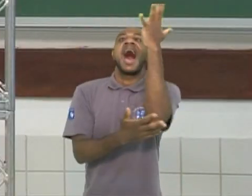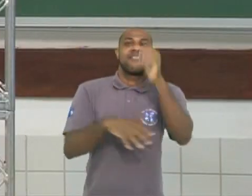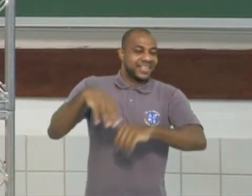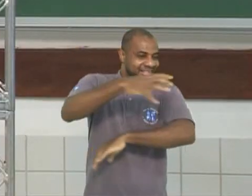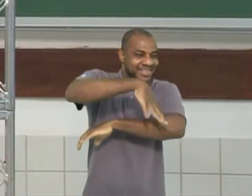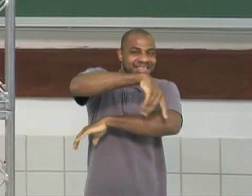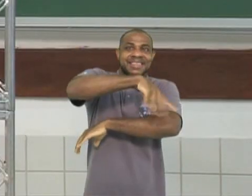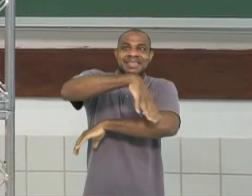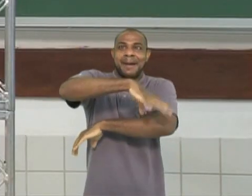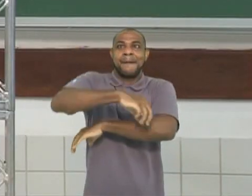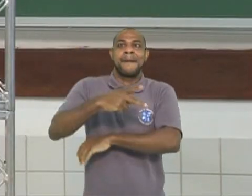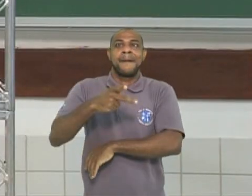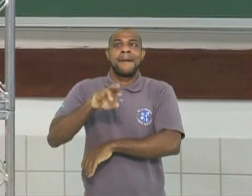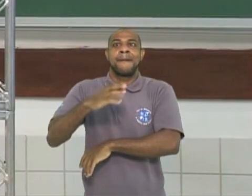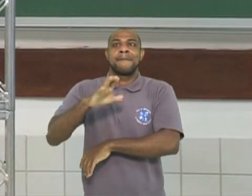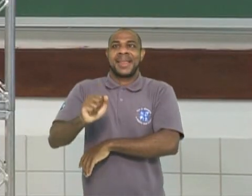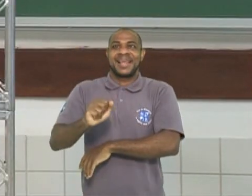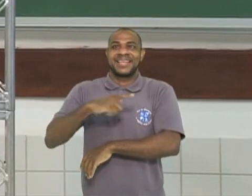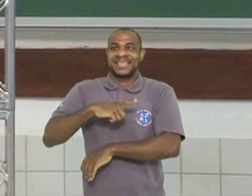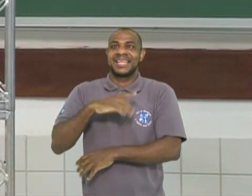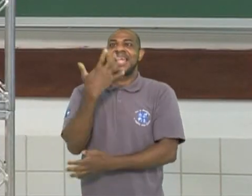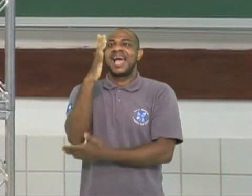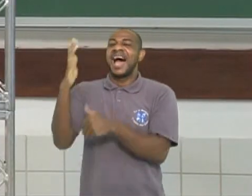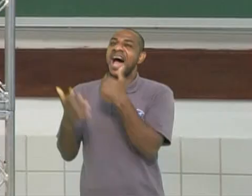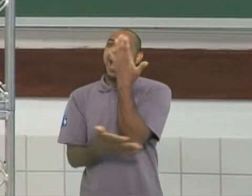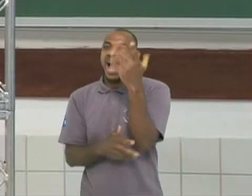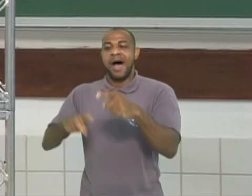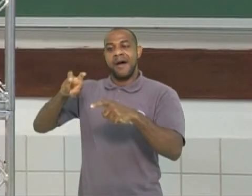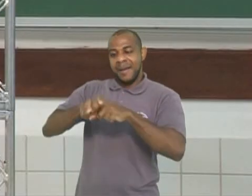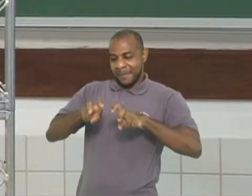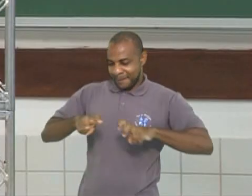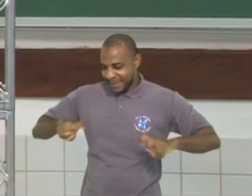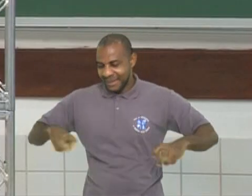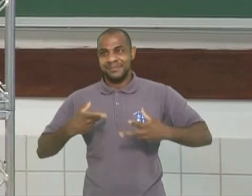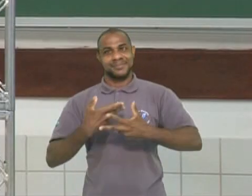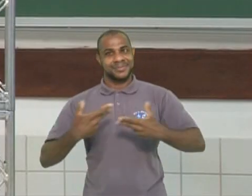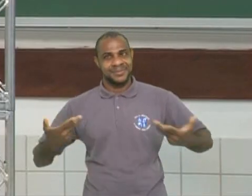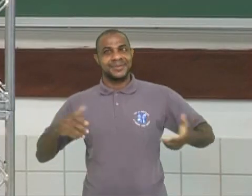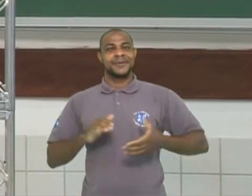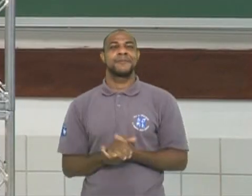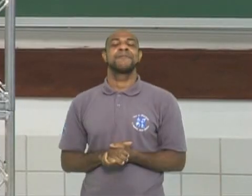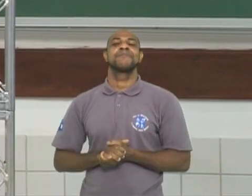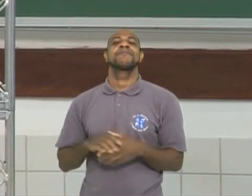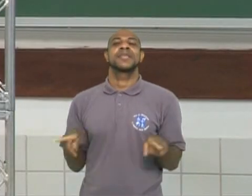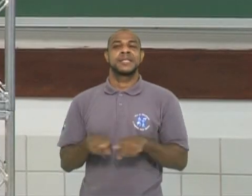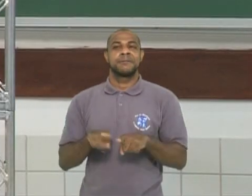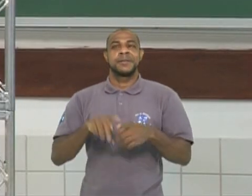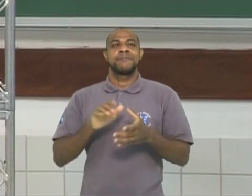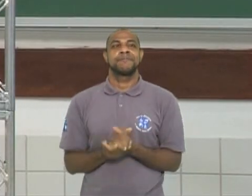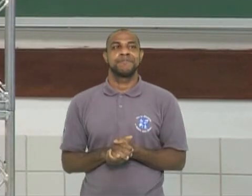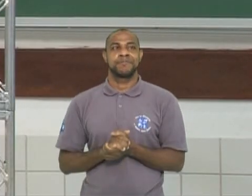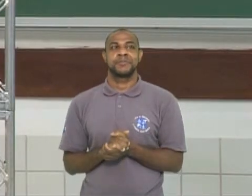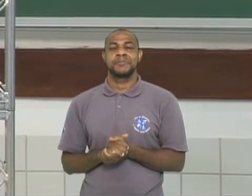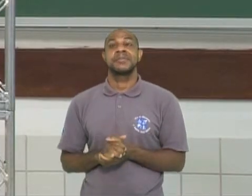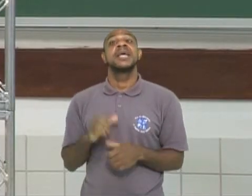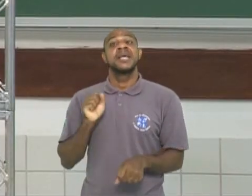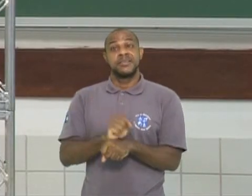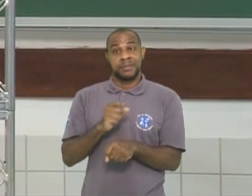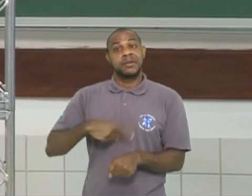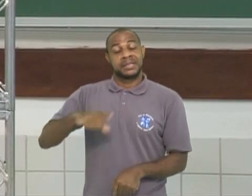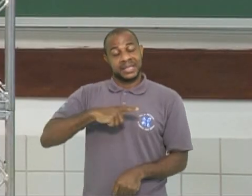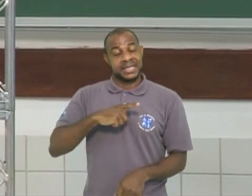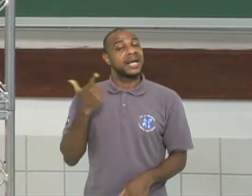Além dos elementos ali da paisagem cultural, também os elementos que compõem a paisagem natural. Espero que vocês